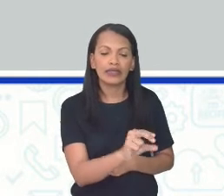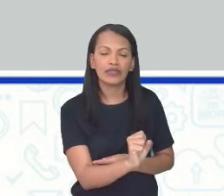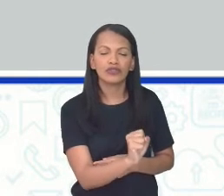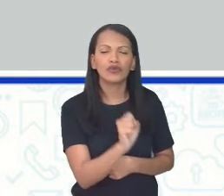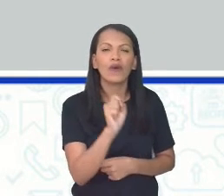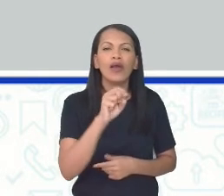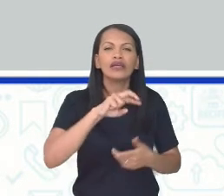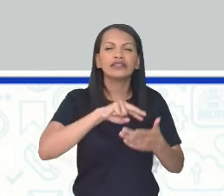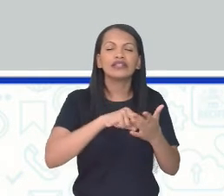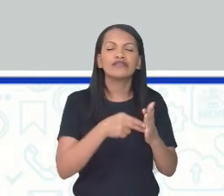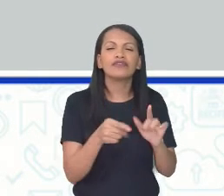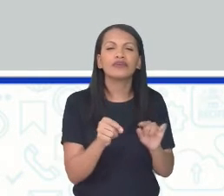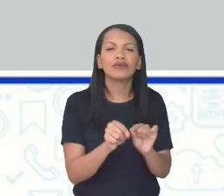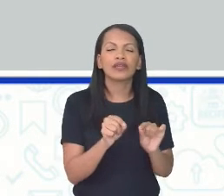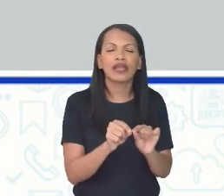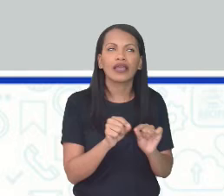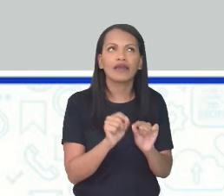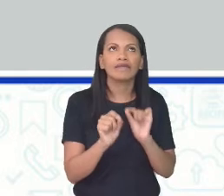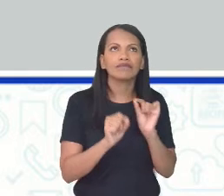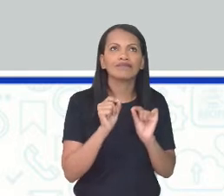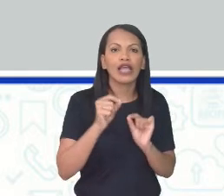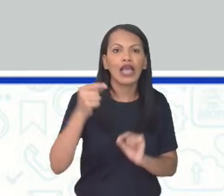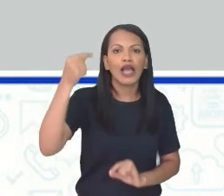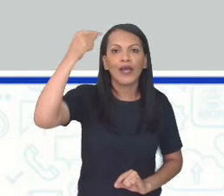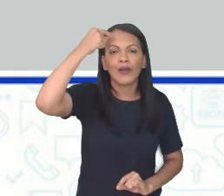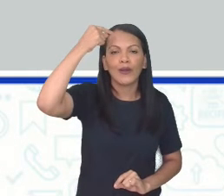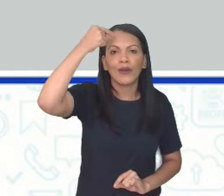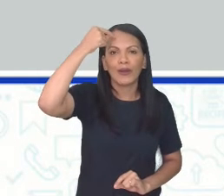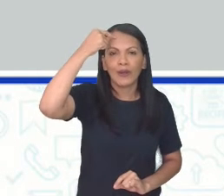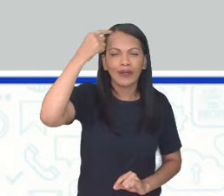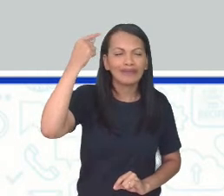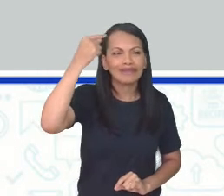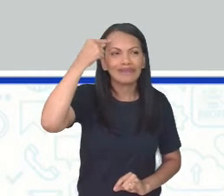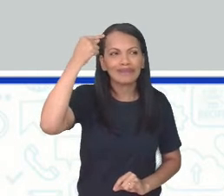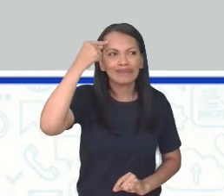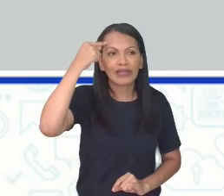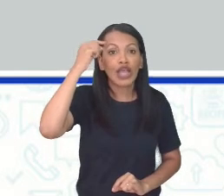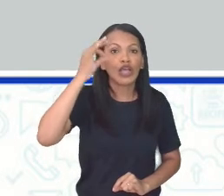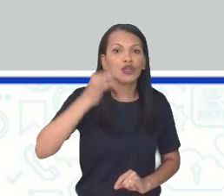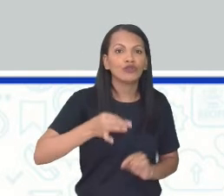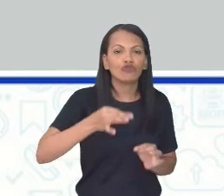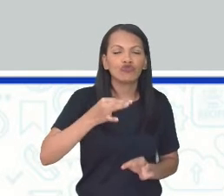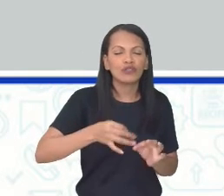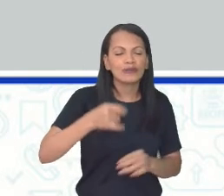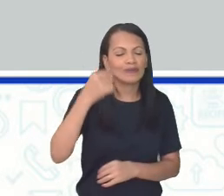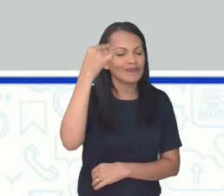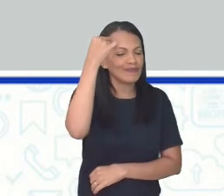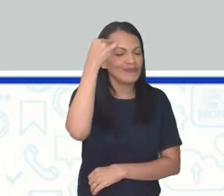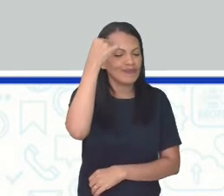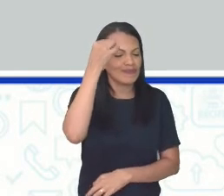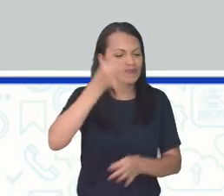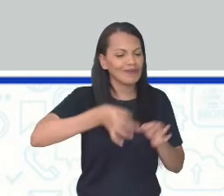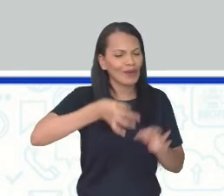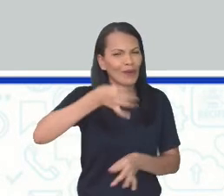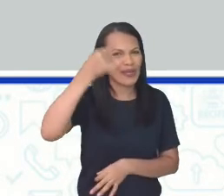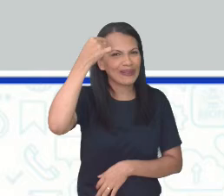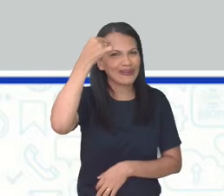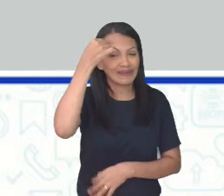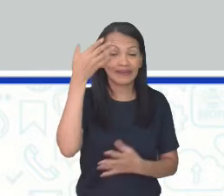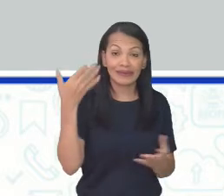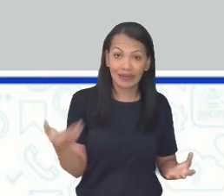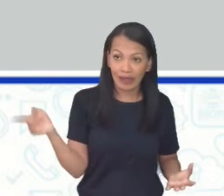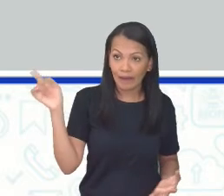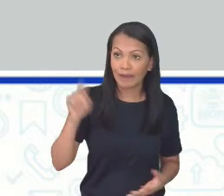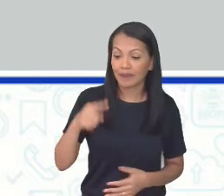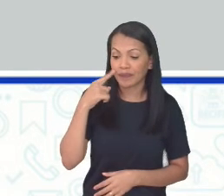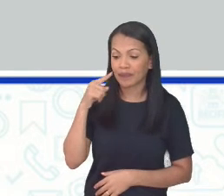é? Juízo, tem a ver com juízo, percepção, não é? Você perceber. Então, senso com